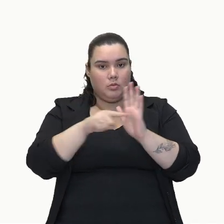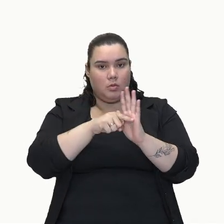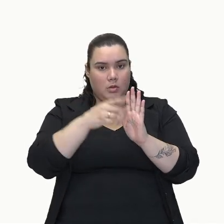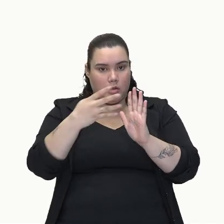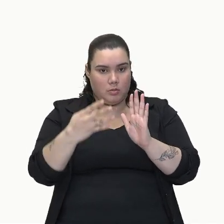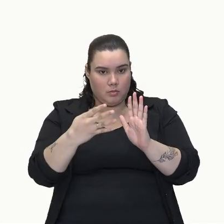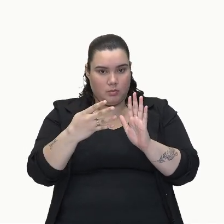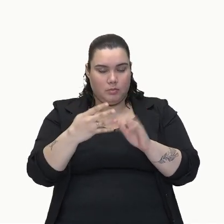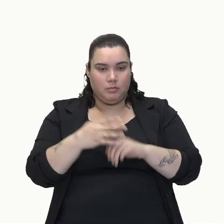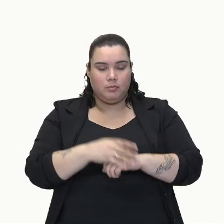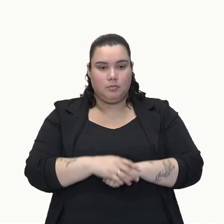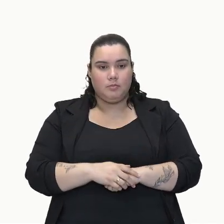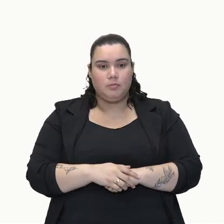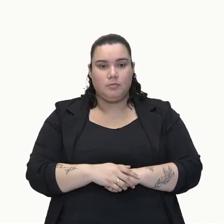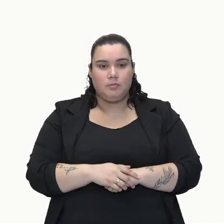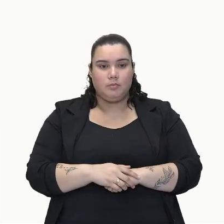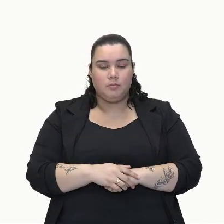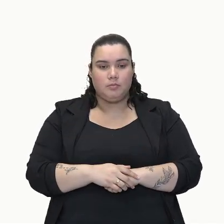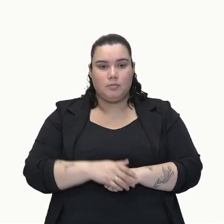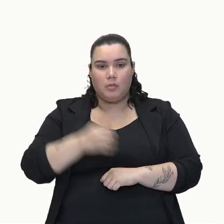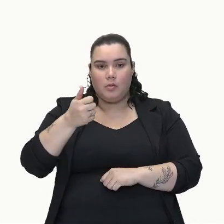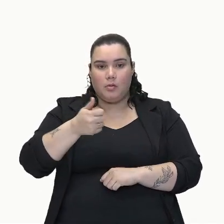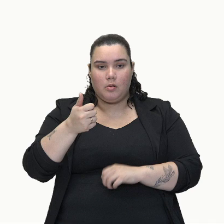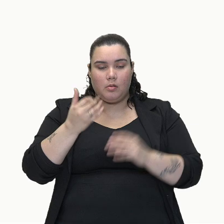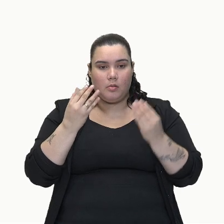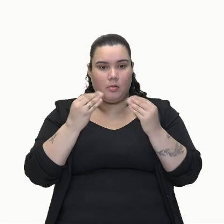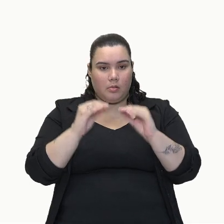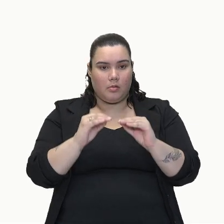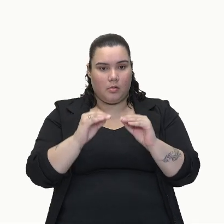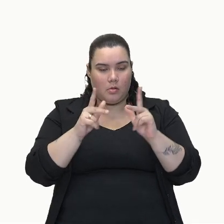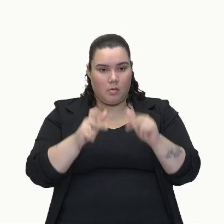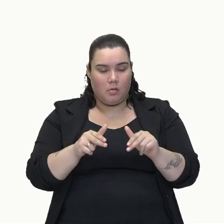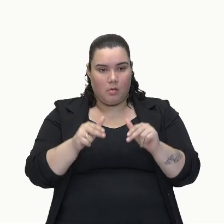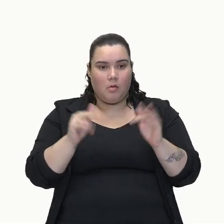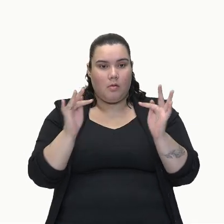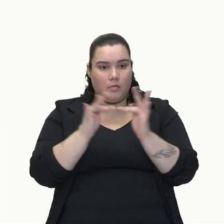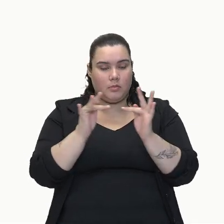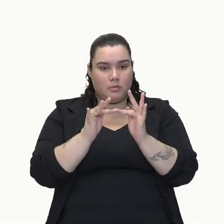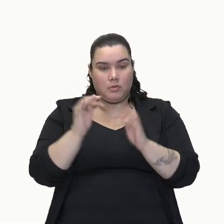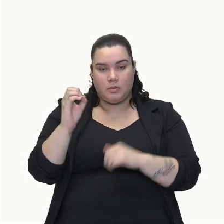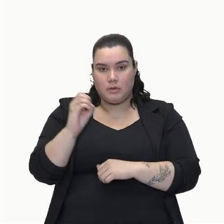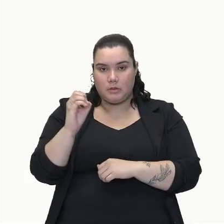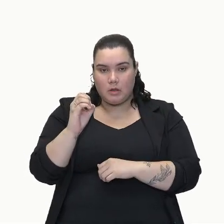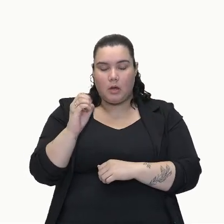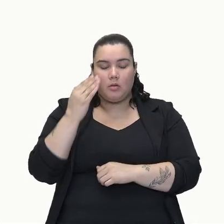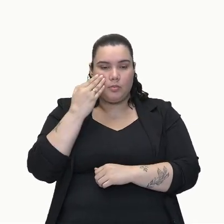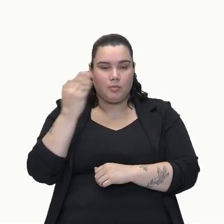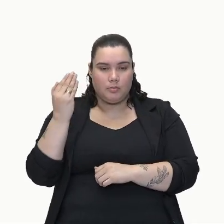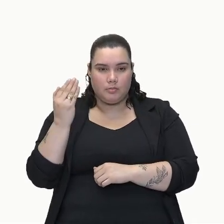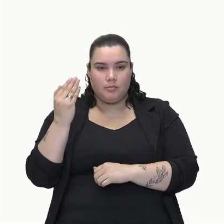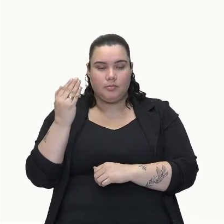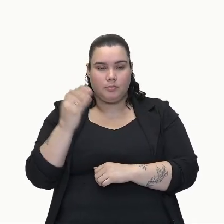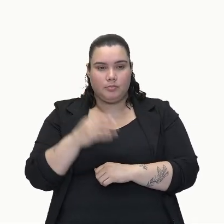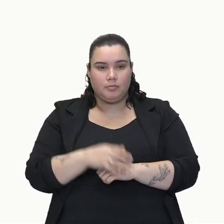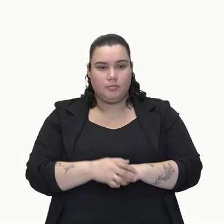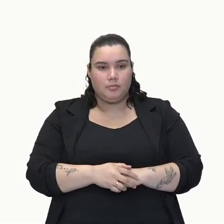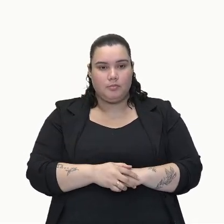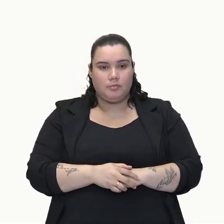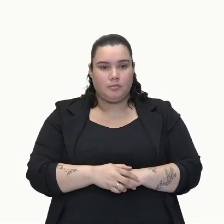menos 4. Primeiro a gente iguala a função a zero, para poder calcular os seus